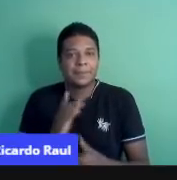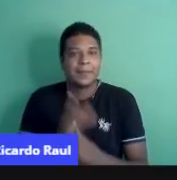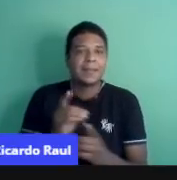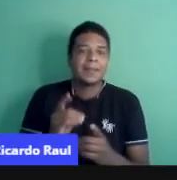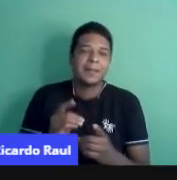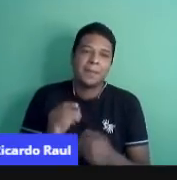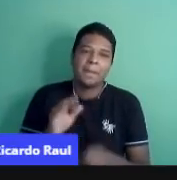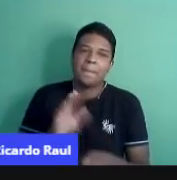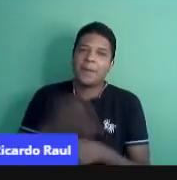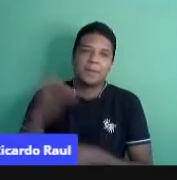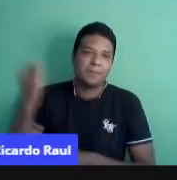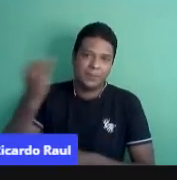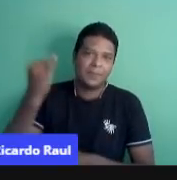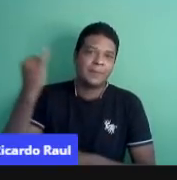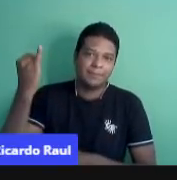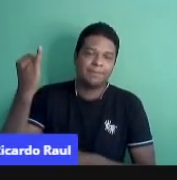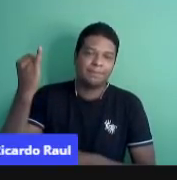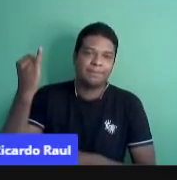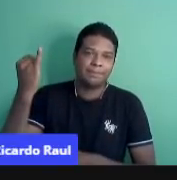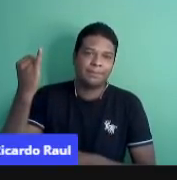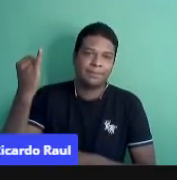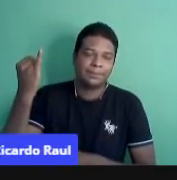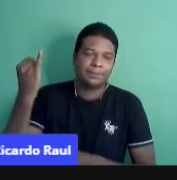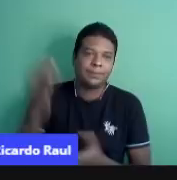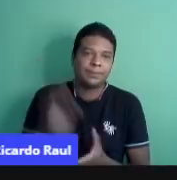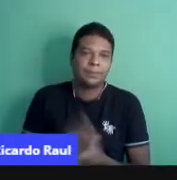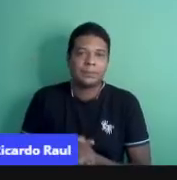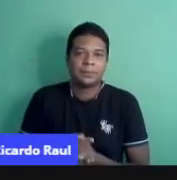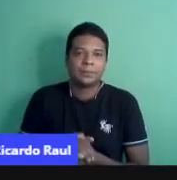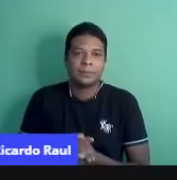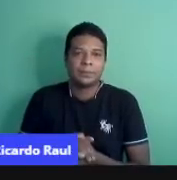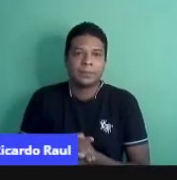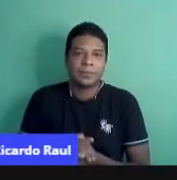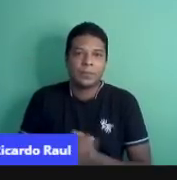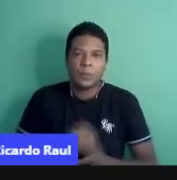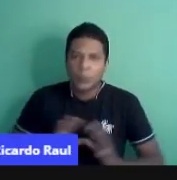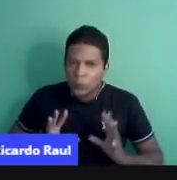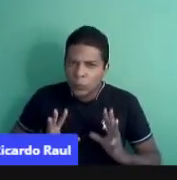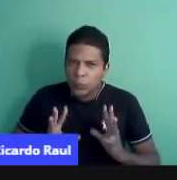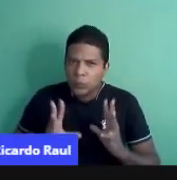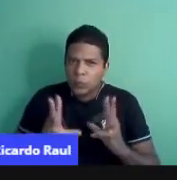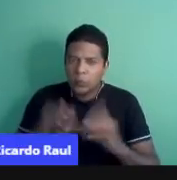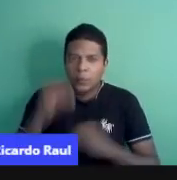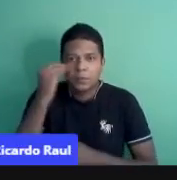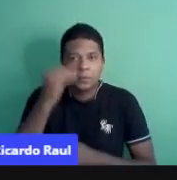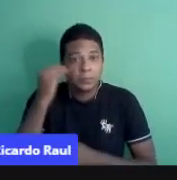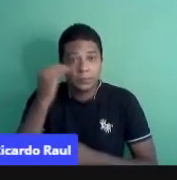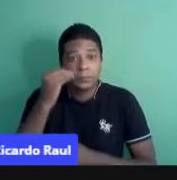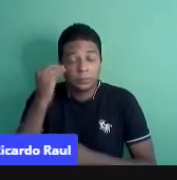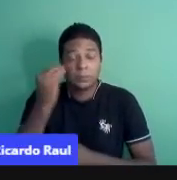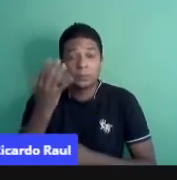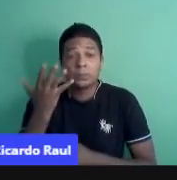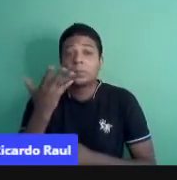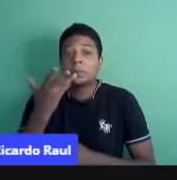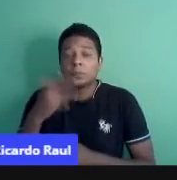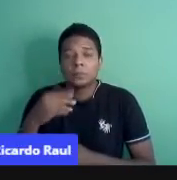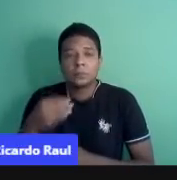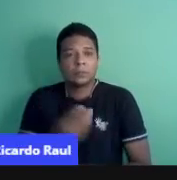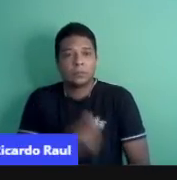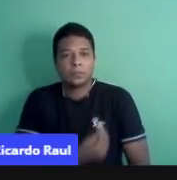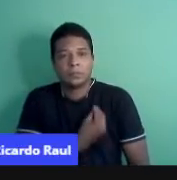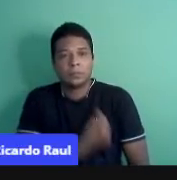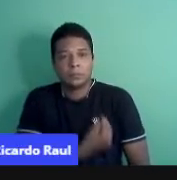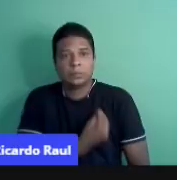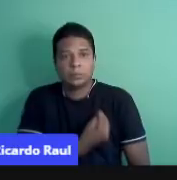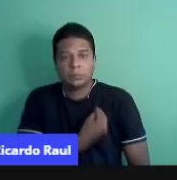essencial. Ou seja, a partir de todas as experiências que essas crianças viveram